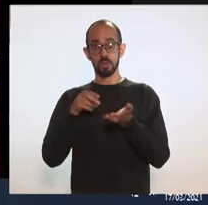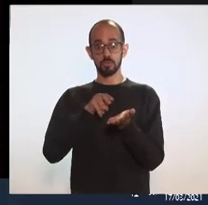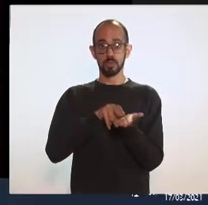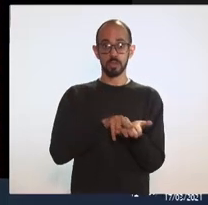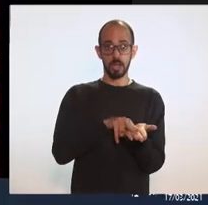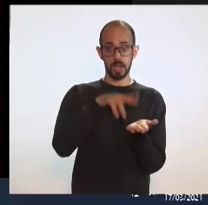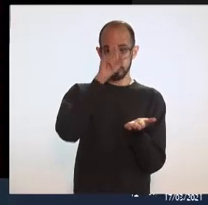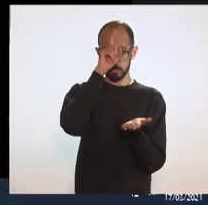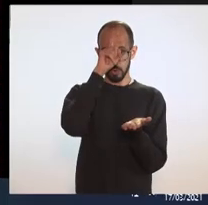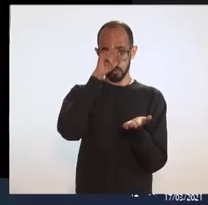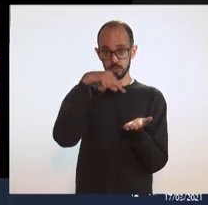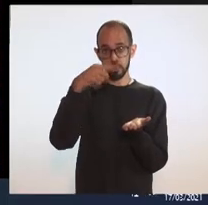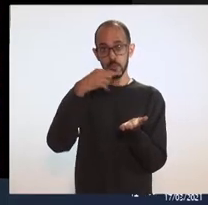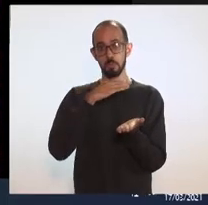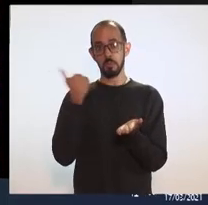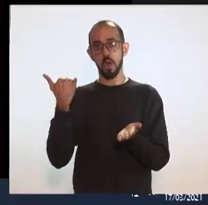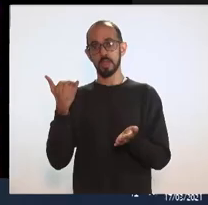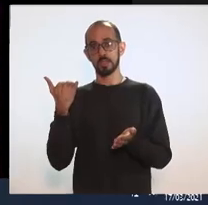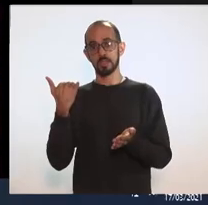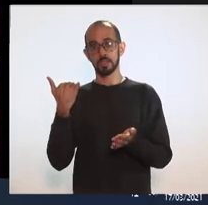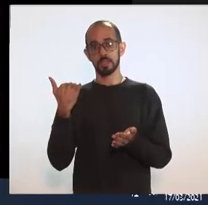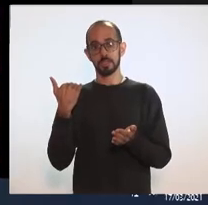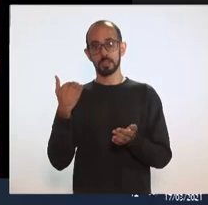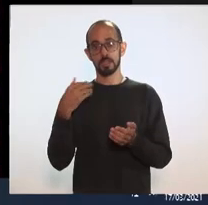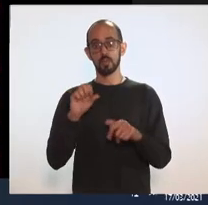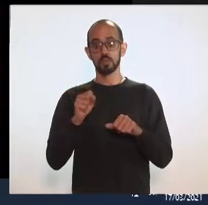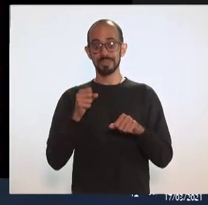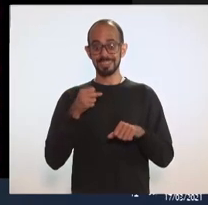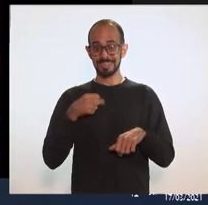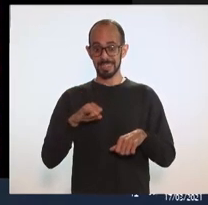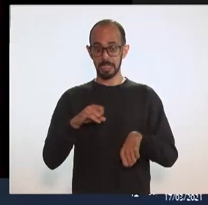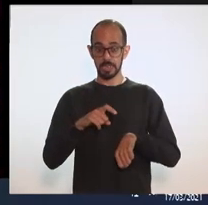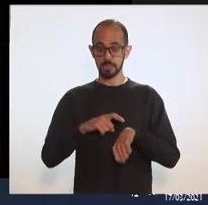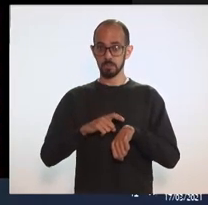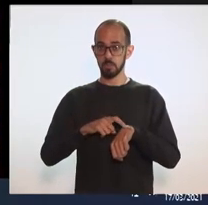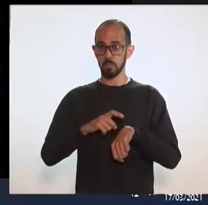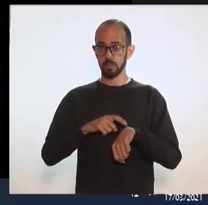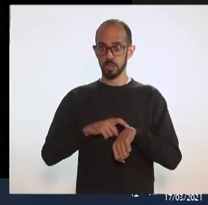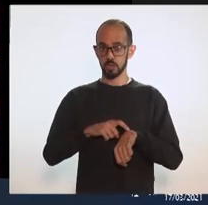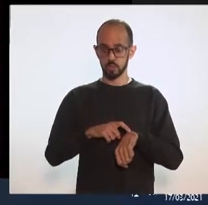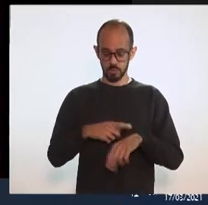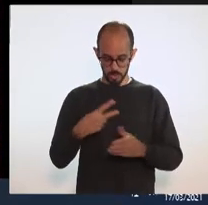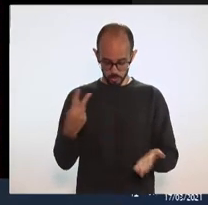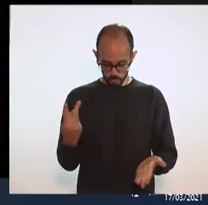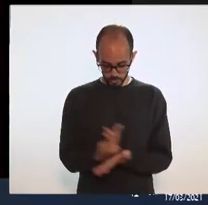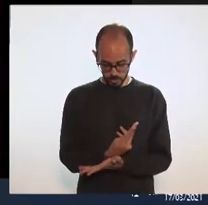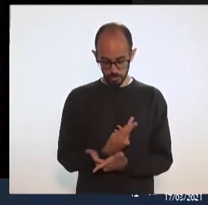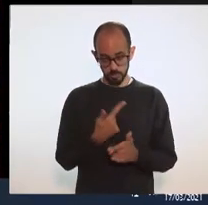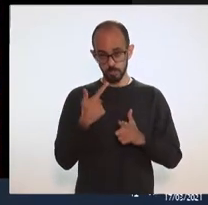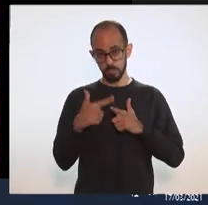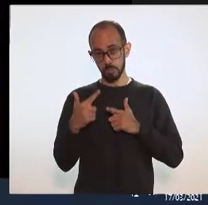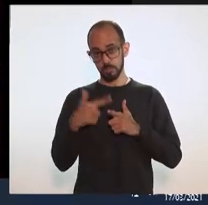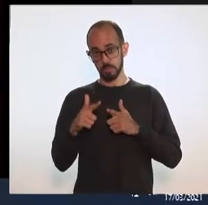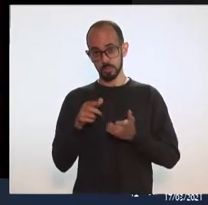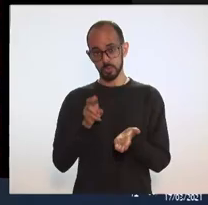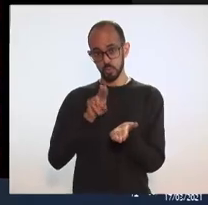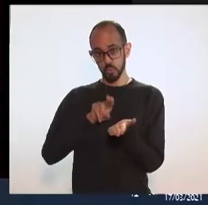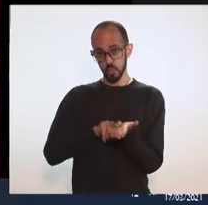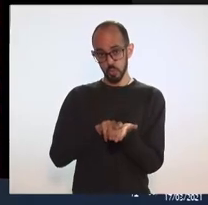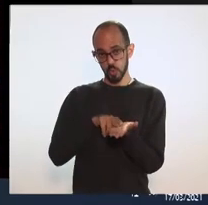e depois as pessoas morrem Então se nesse momento nós temos esse é o meu disco nesse ao das internações